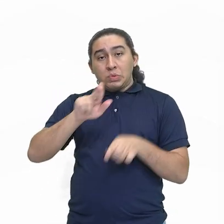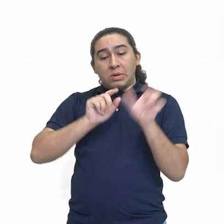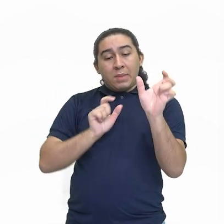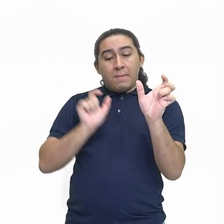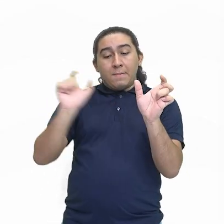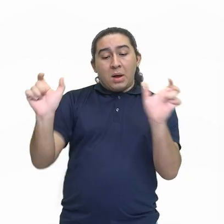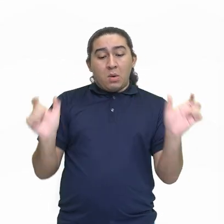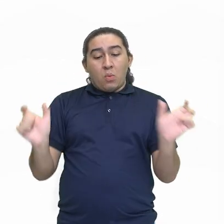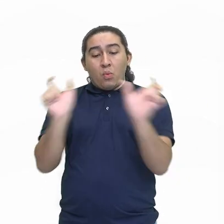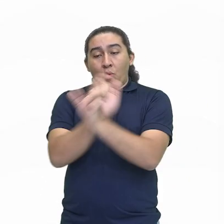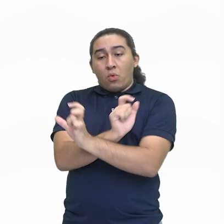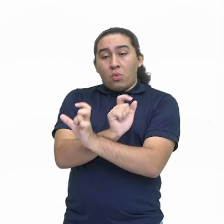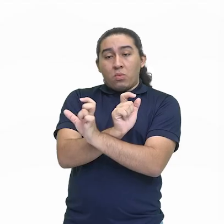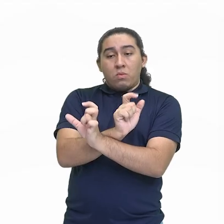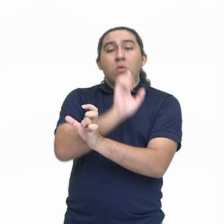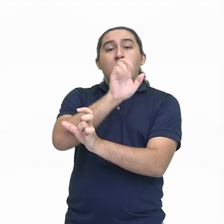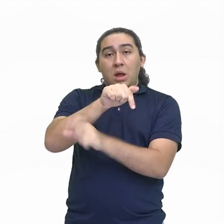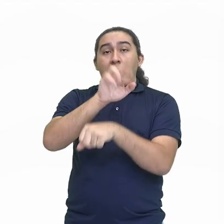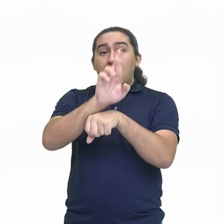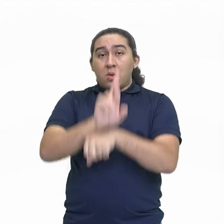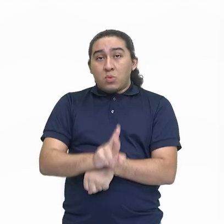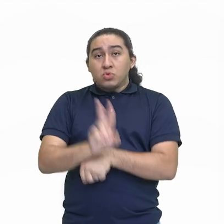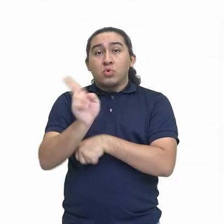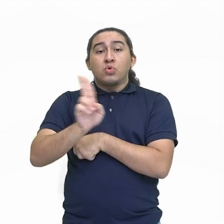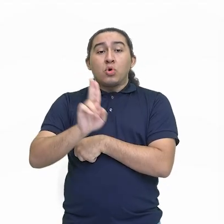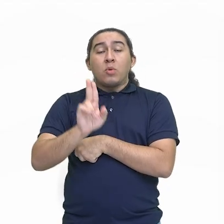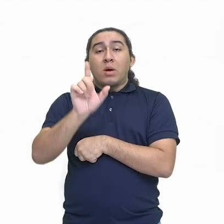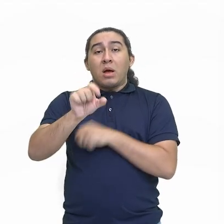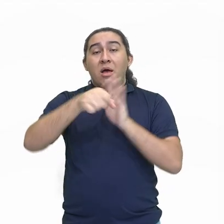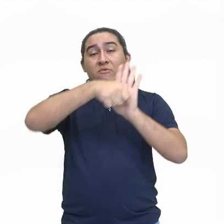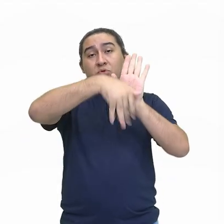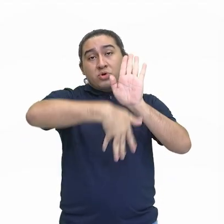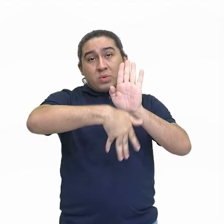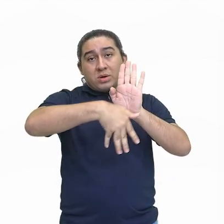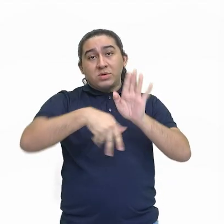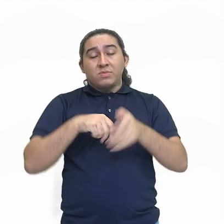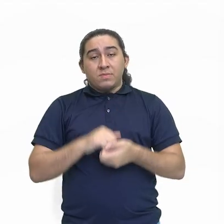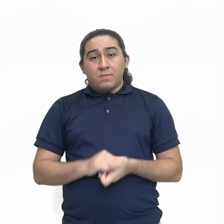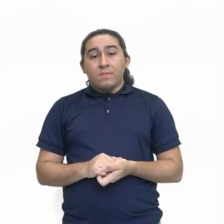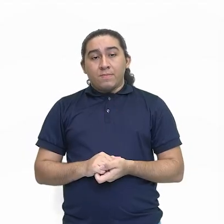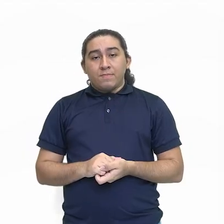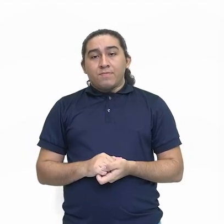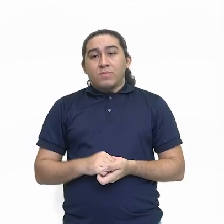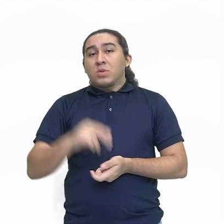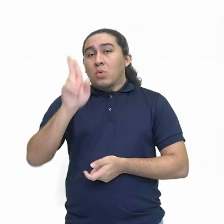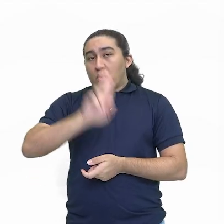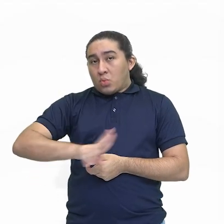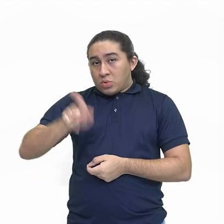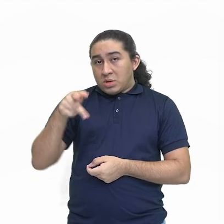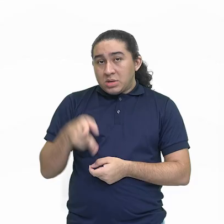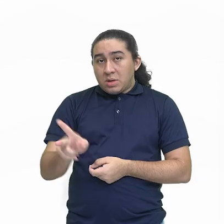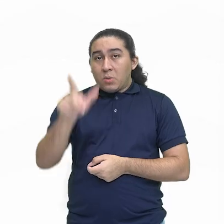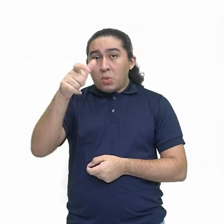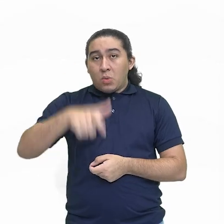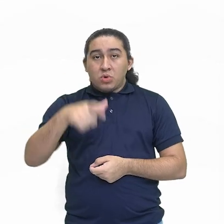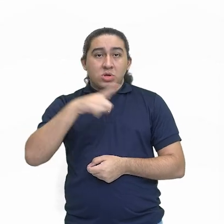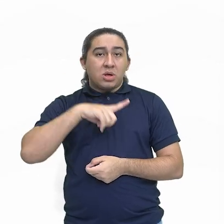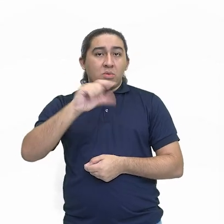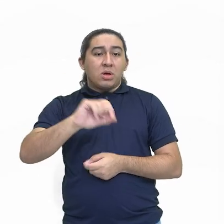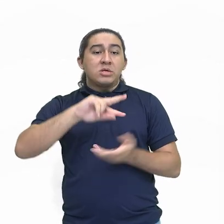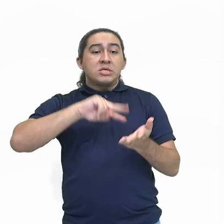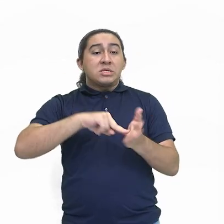então são recursos chamados figuras de linguagem, muito utilizado para mudar